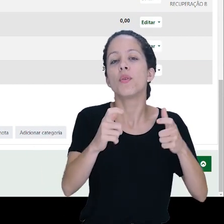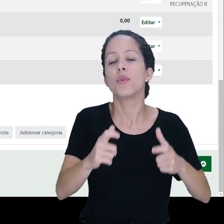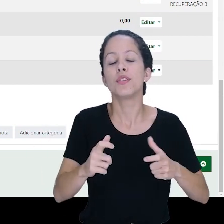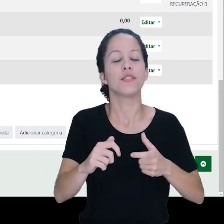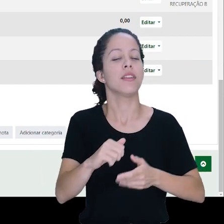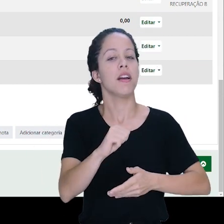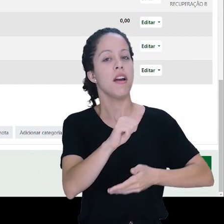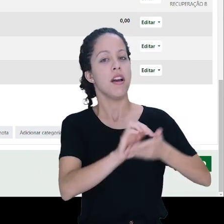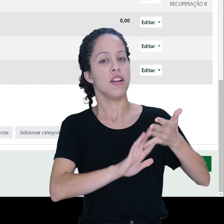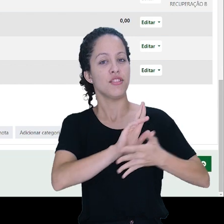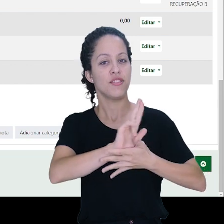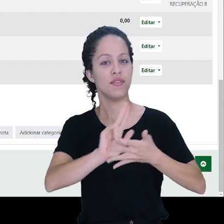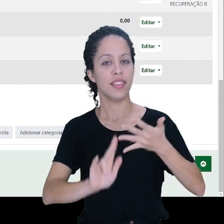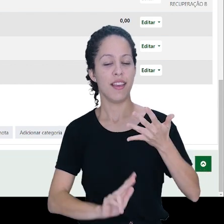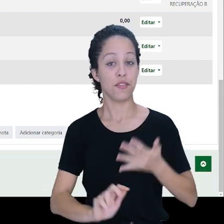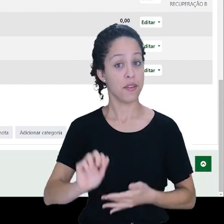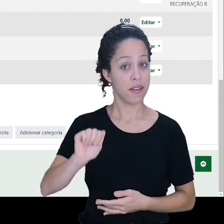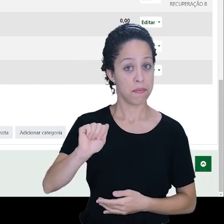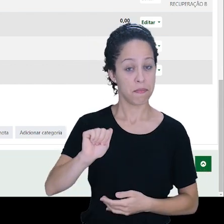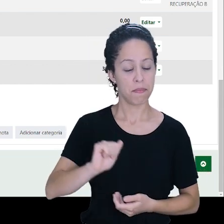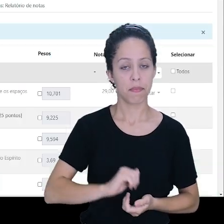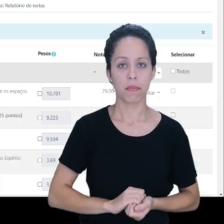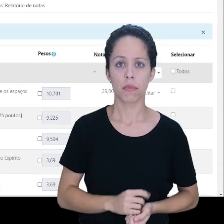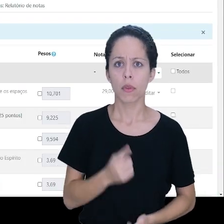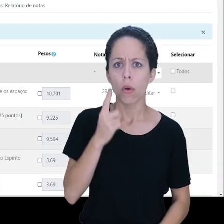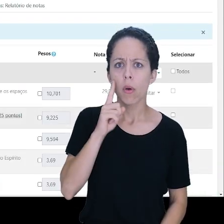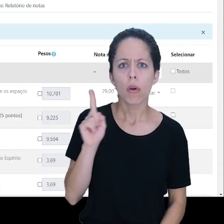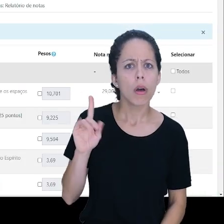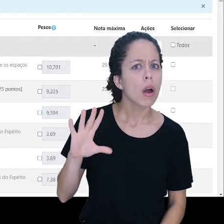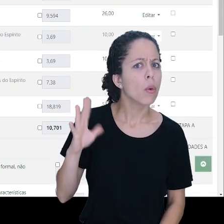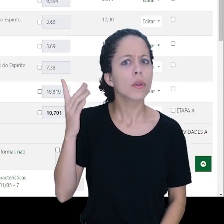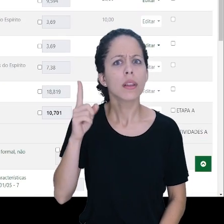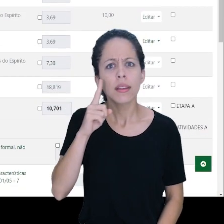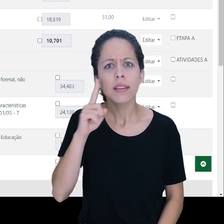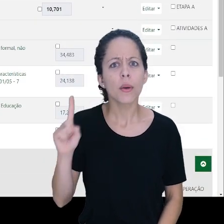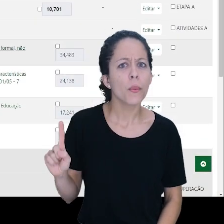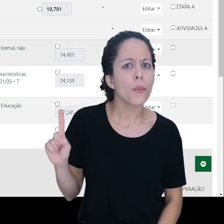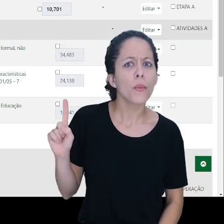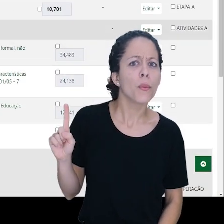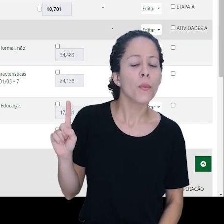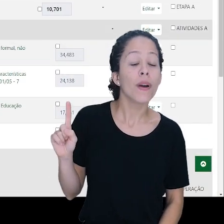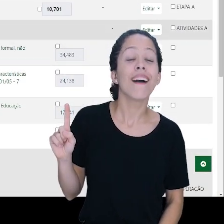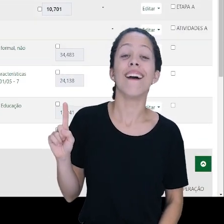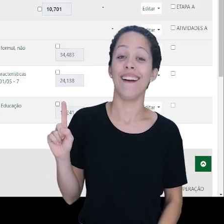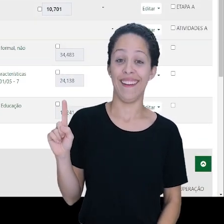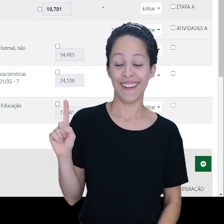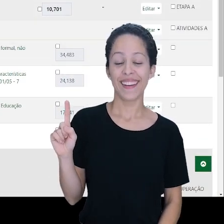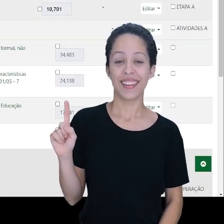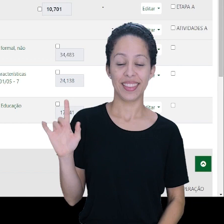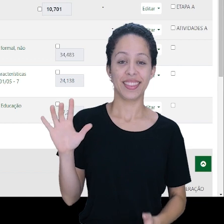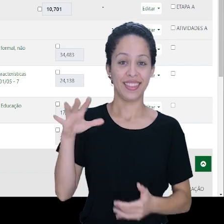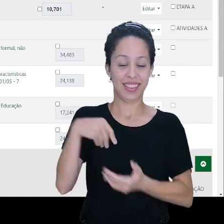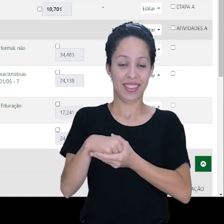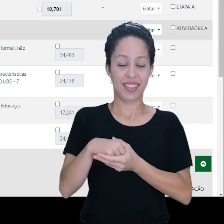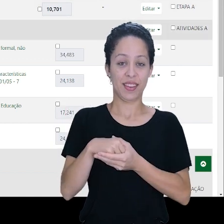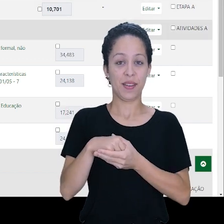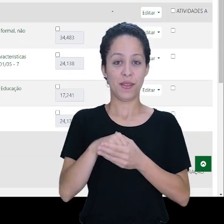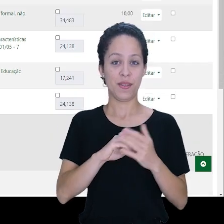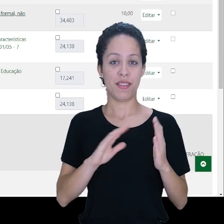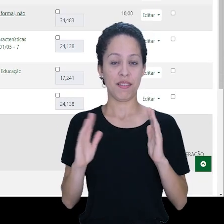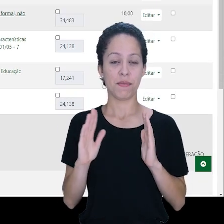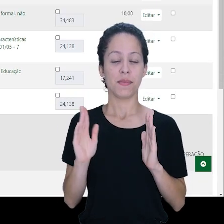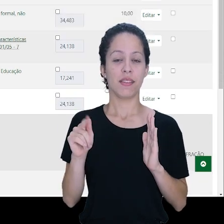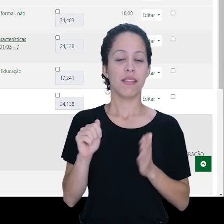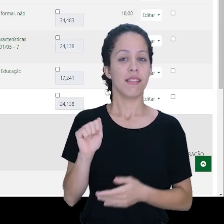para quem que a gente vai mover atividades a então o que que aconteceu Olha só dentro de etapa a atividade